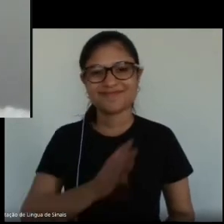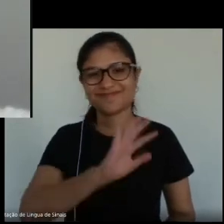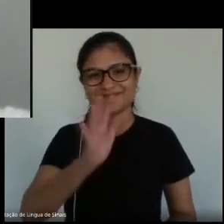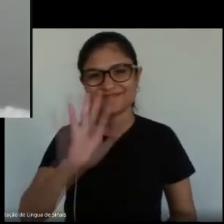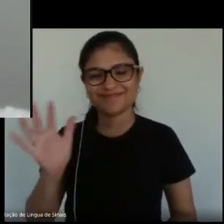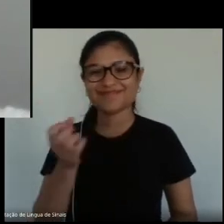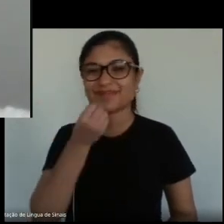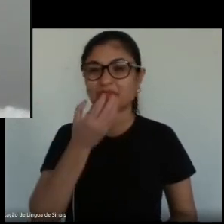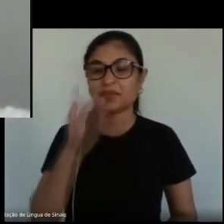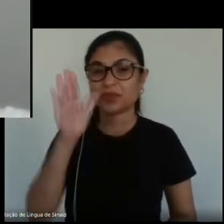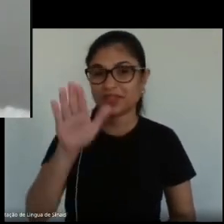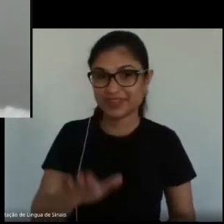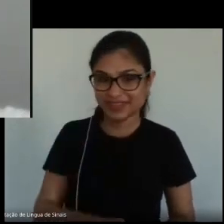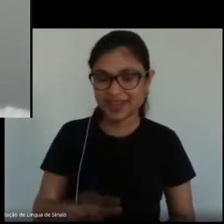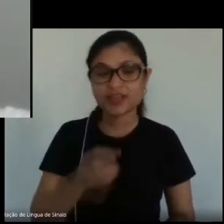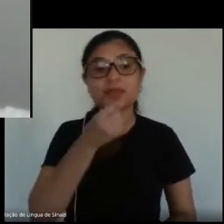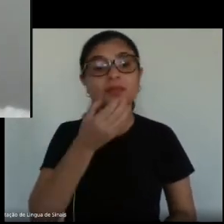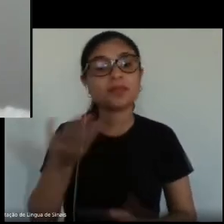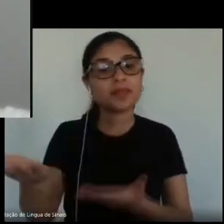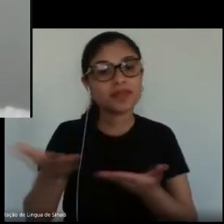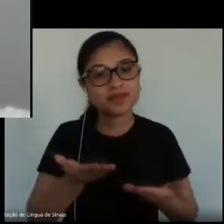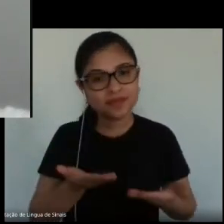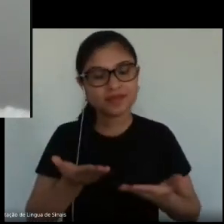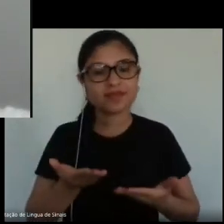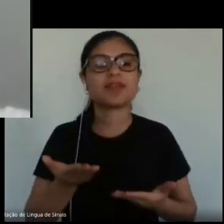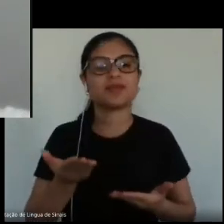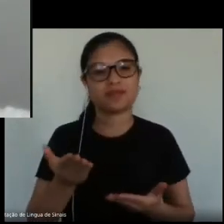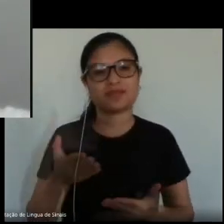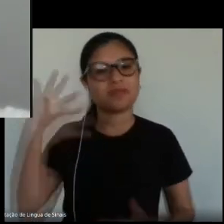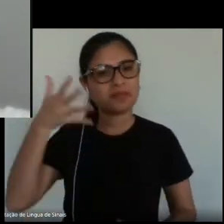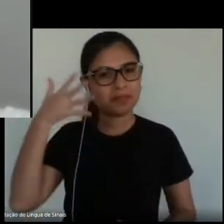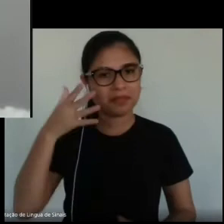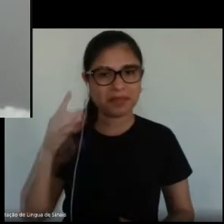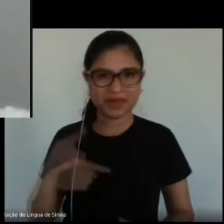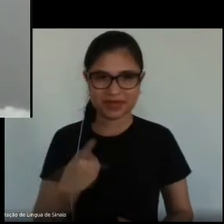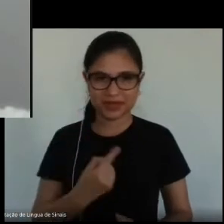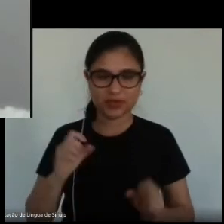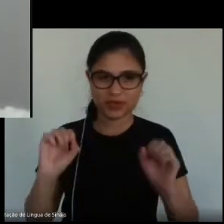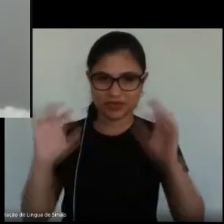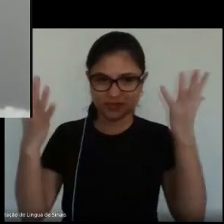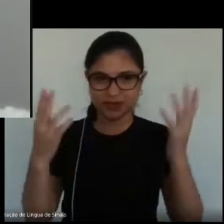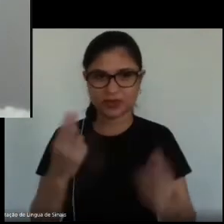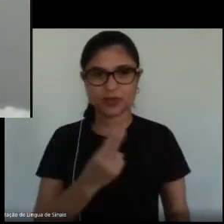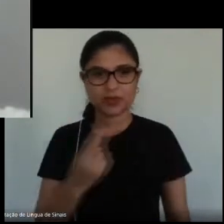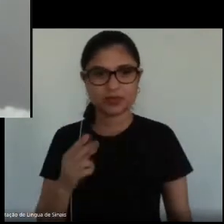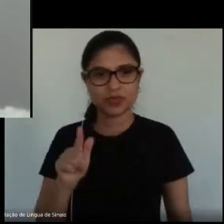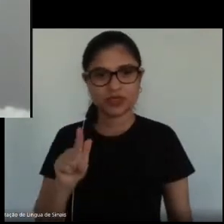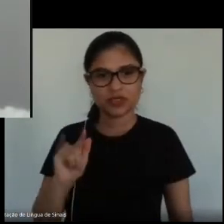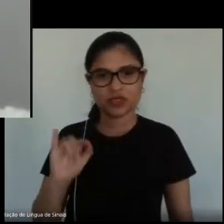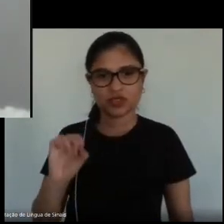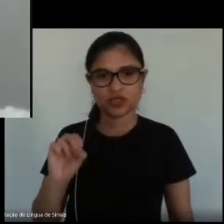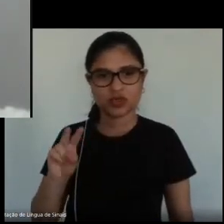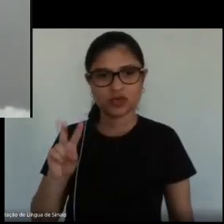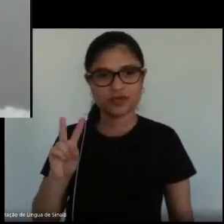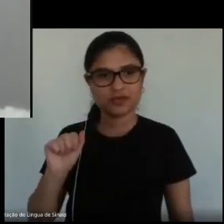Oi, gente, boa tarde. Sejam bem-vindos a mais uma palestra do nosso evento. Meu nome é Giovana, sou